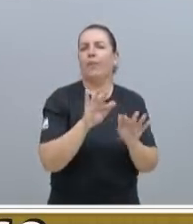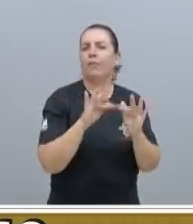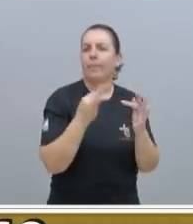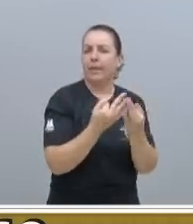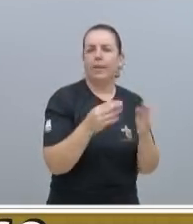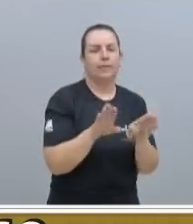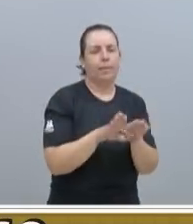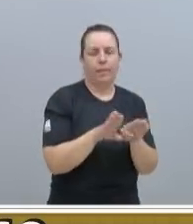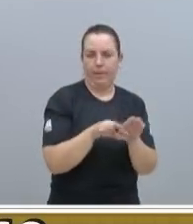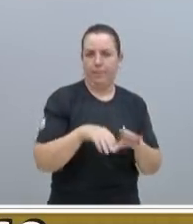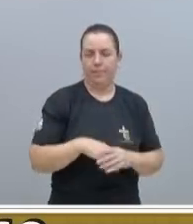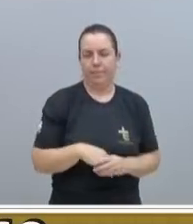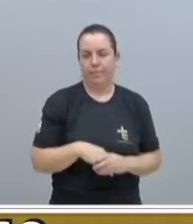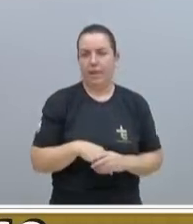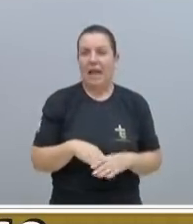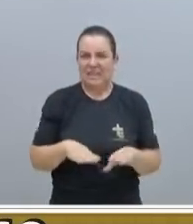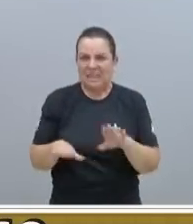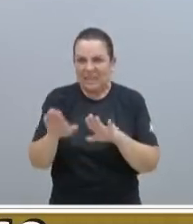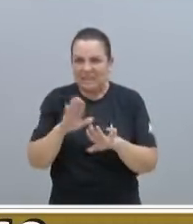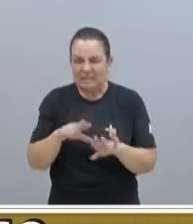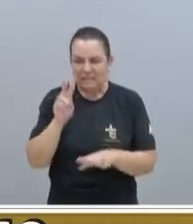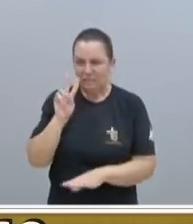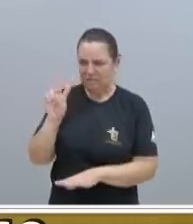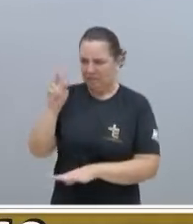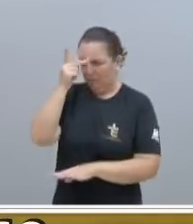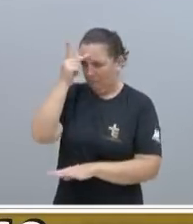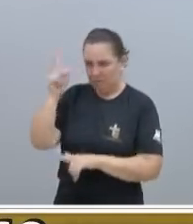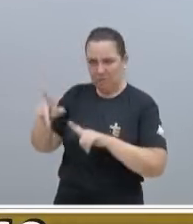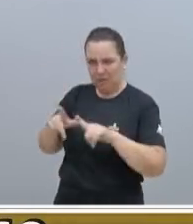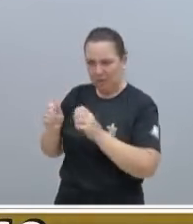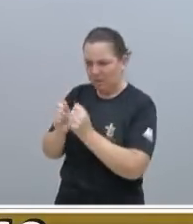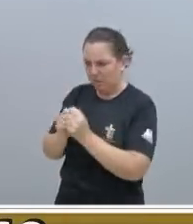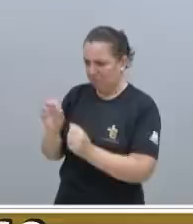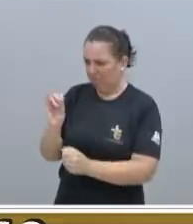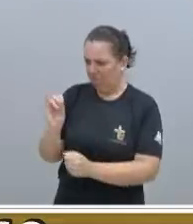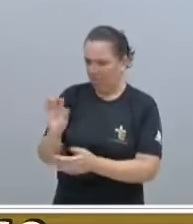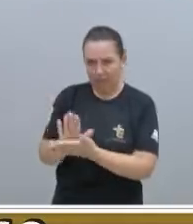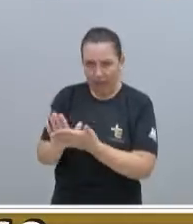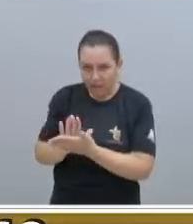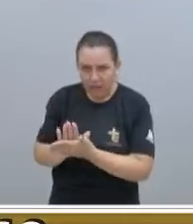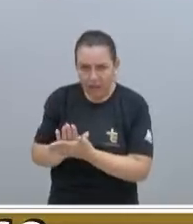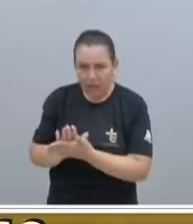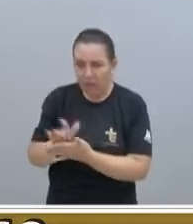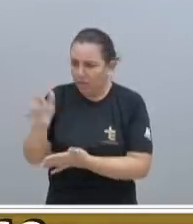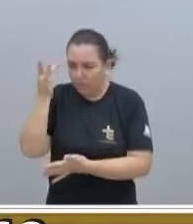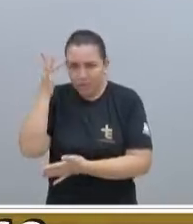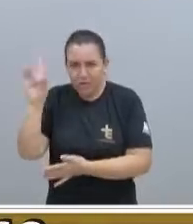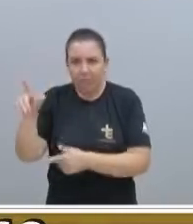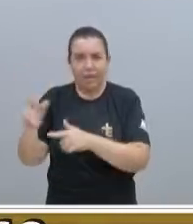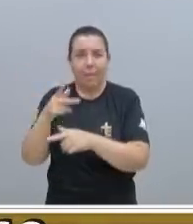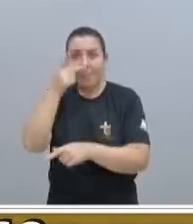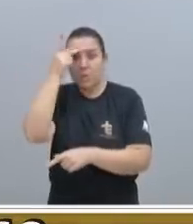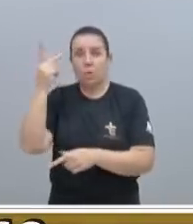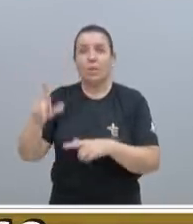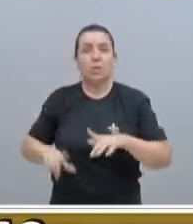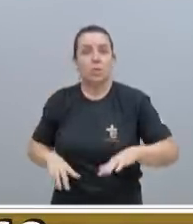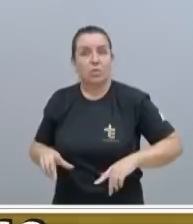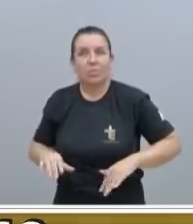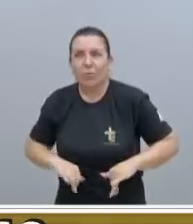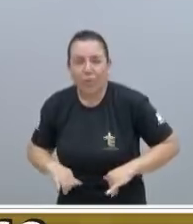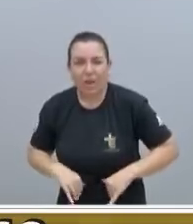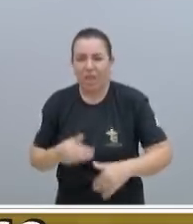mal cumprimenta quinta do nosso lado não sabe quando a pessoa está sofrendo na comunidade também